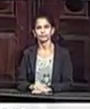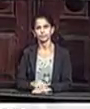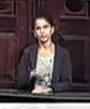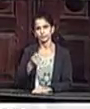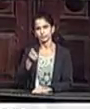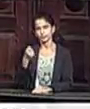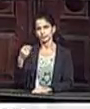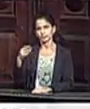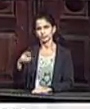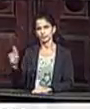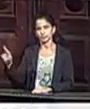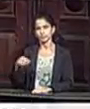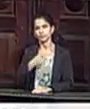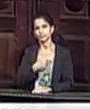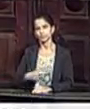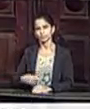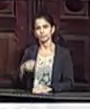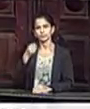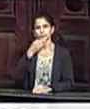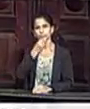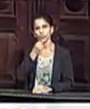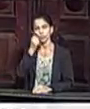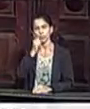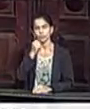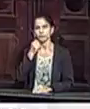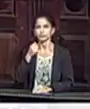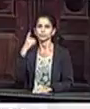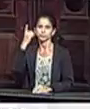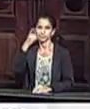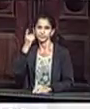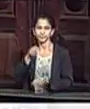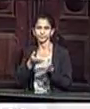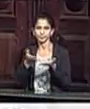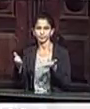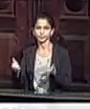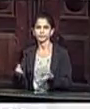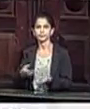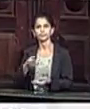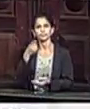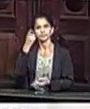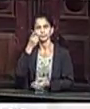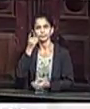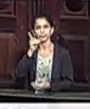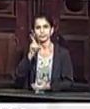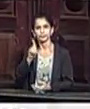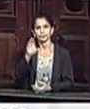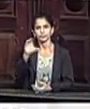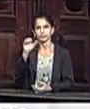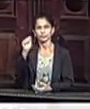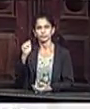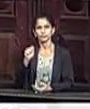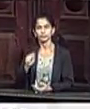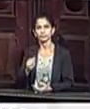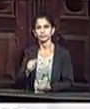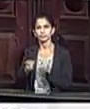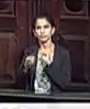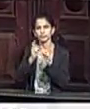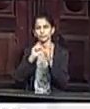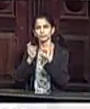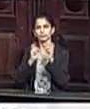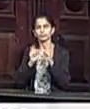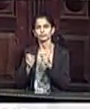Senhor presidente, senhoras e senhores deputados. Deputado Dica, vamos